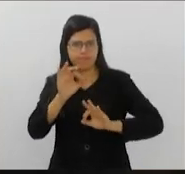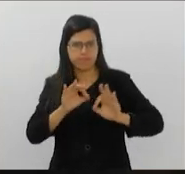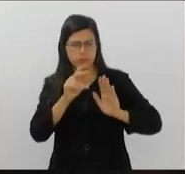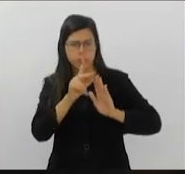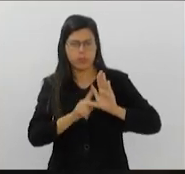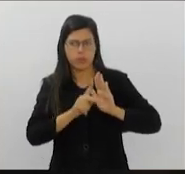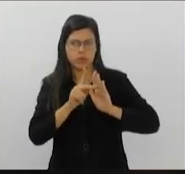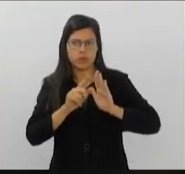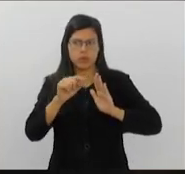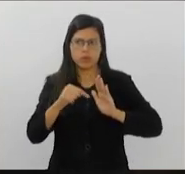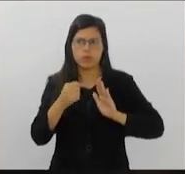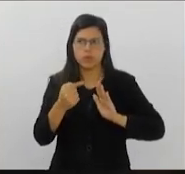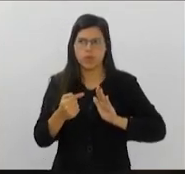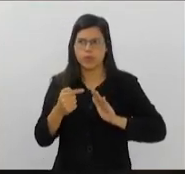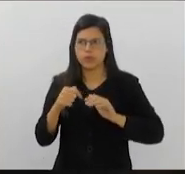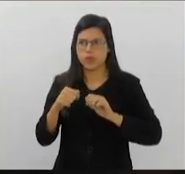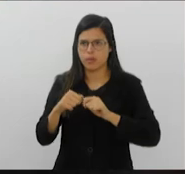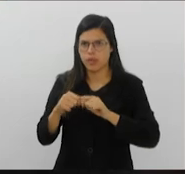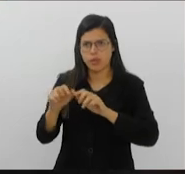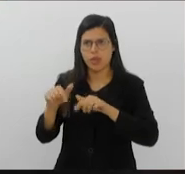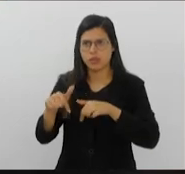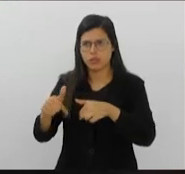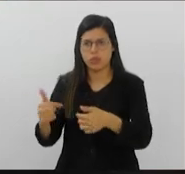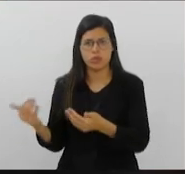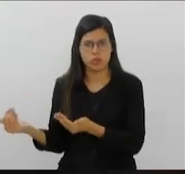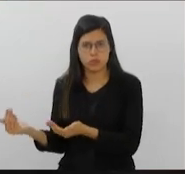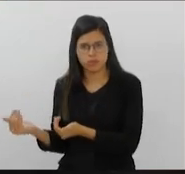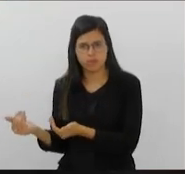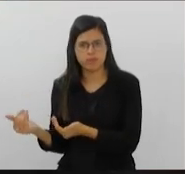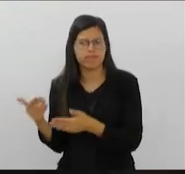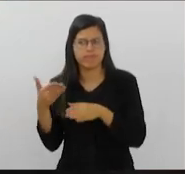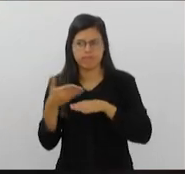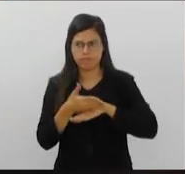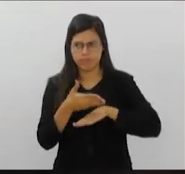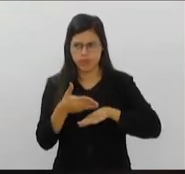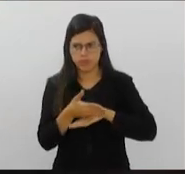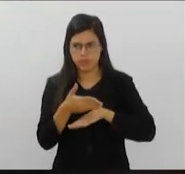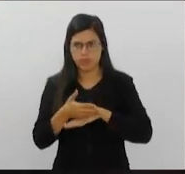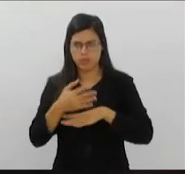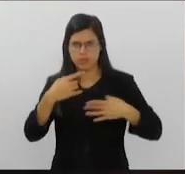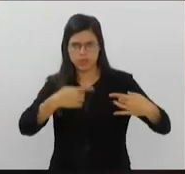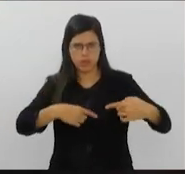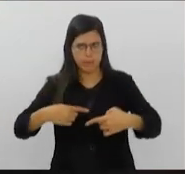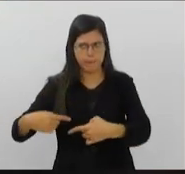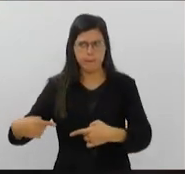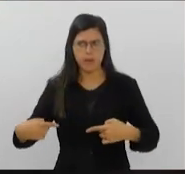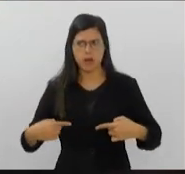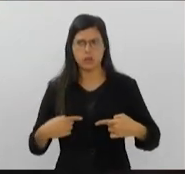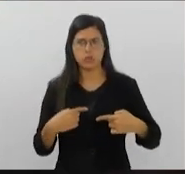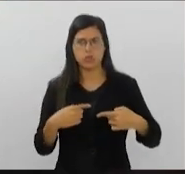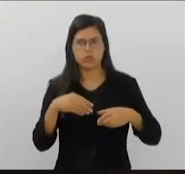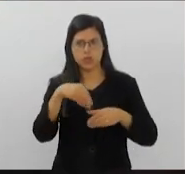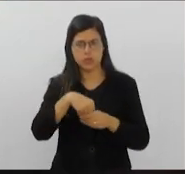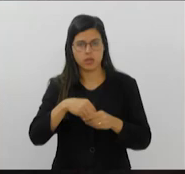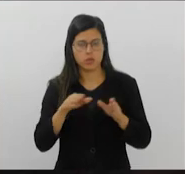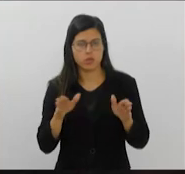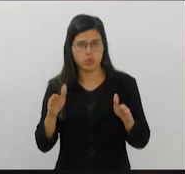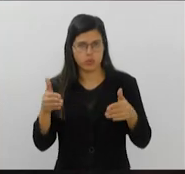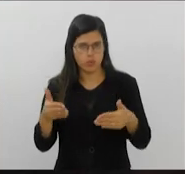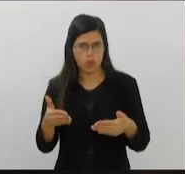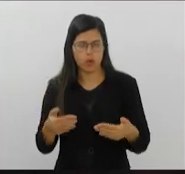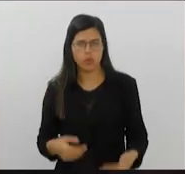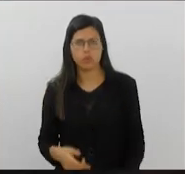do monitoramento da sua implementação e da juventude estar também participando desses debates e discussões dentro desse fórum. E o